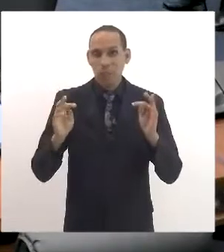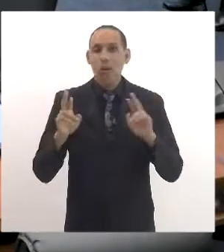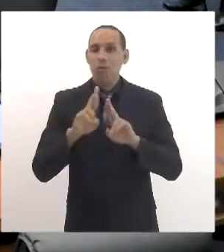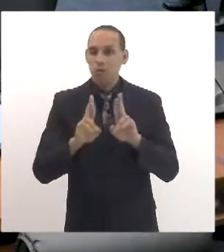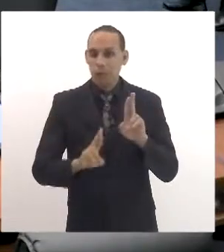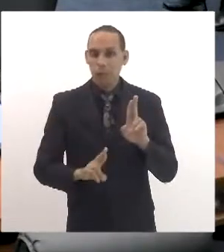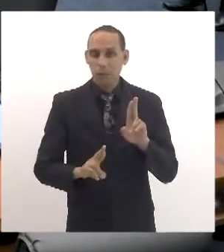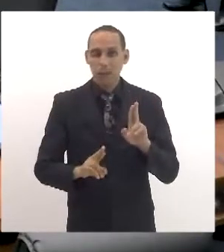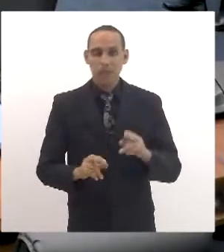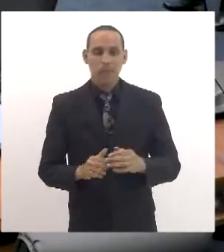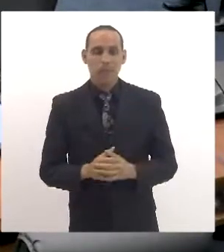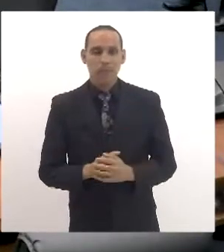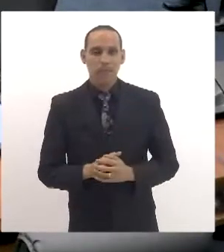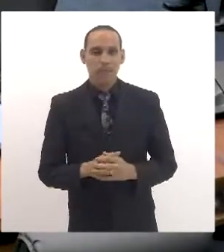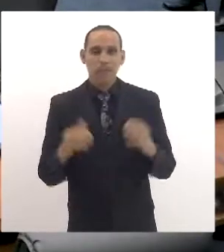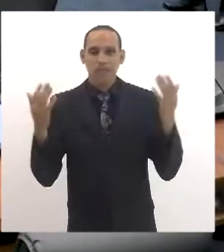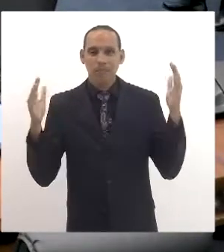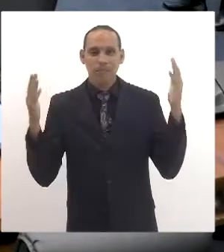UFRJ.